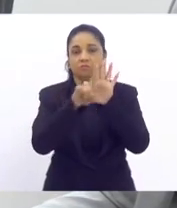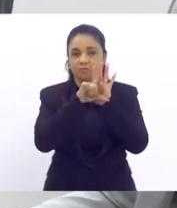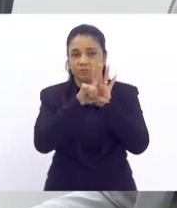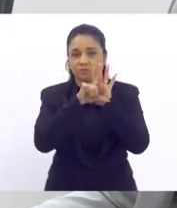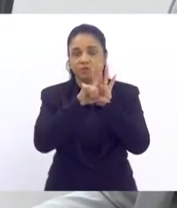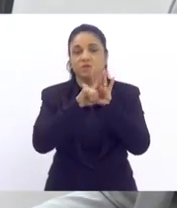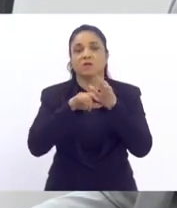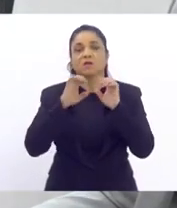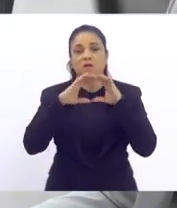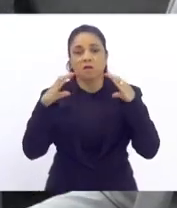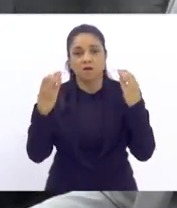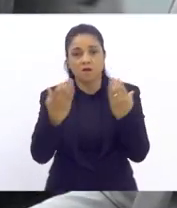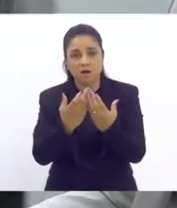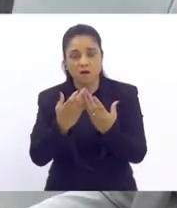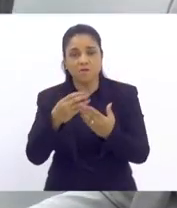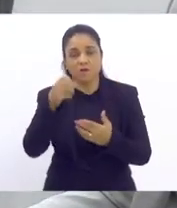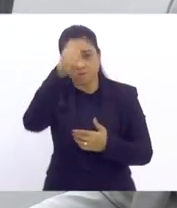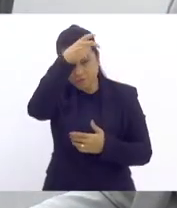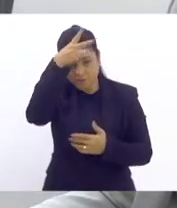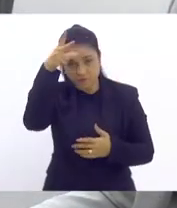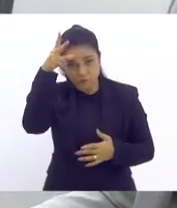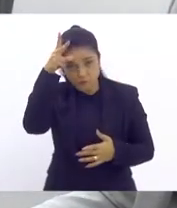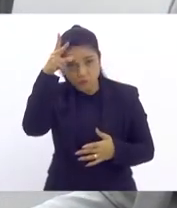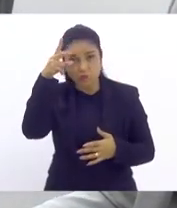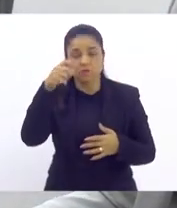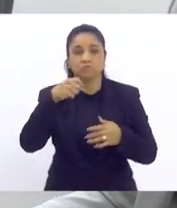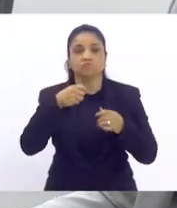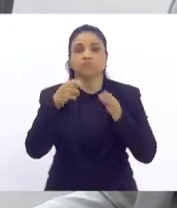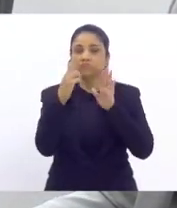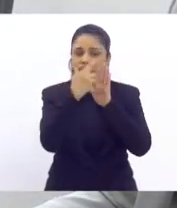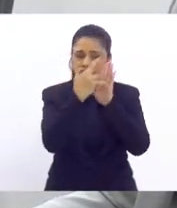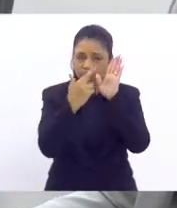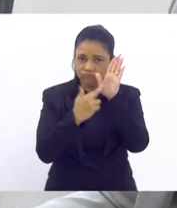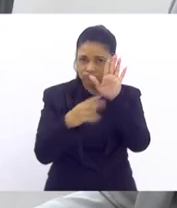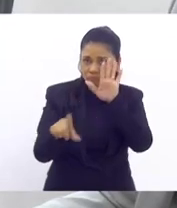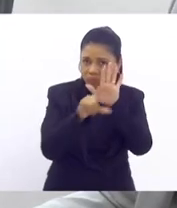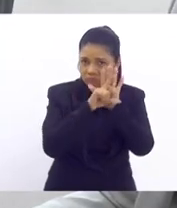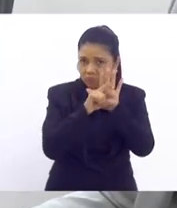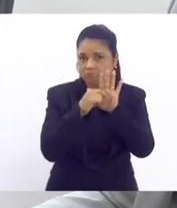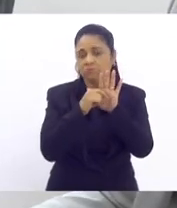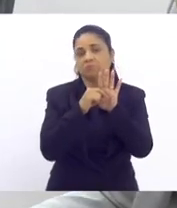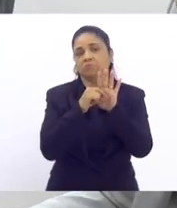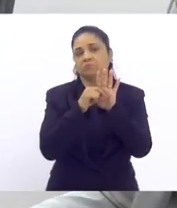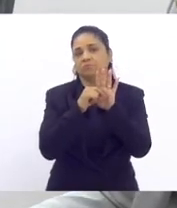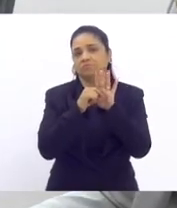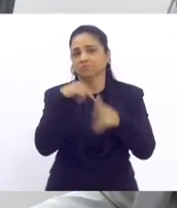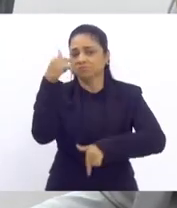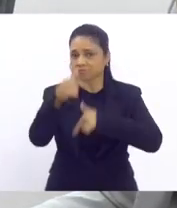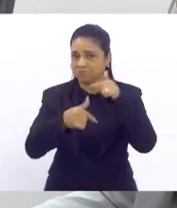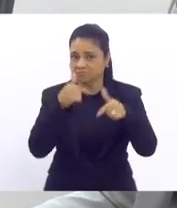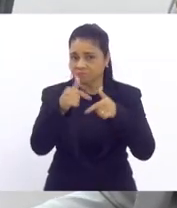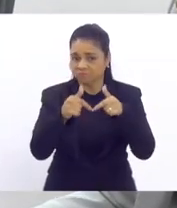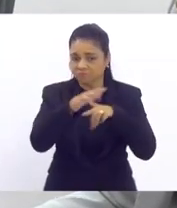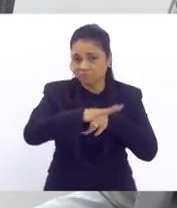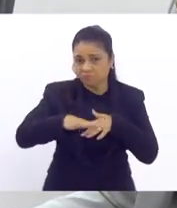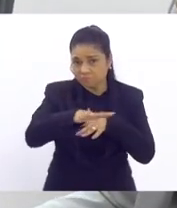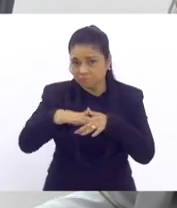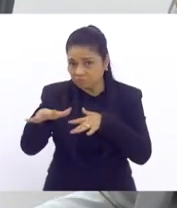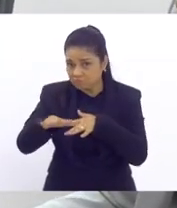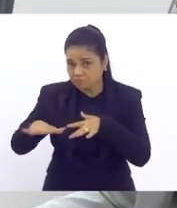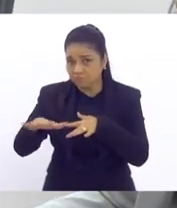câmaras municipais para declararem por força de suas leis no âmbito de suas competências territoriais